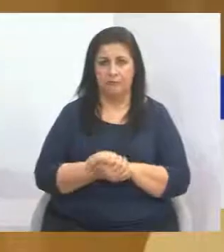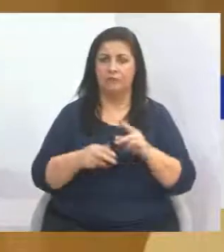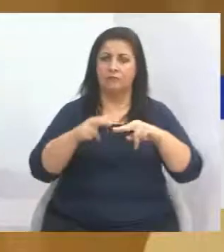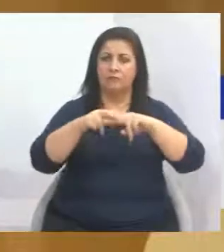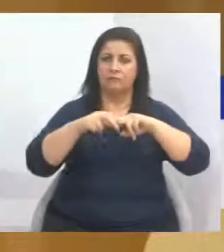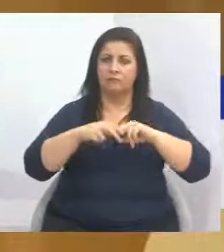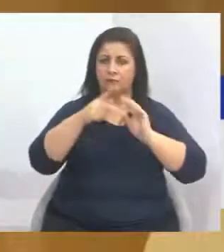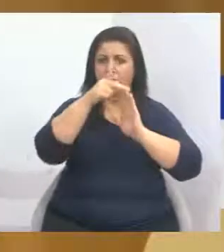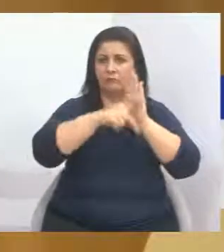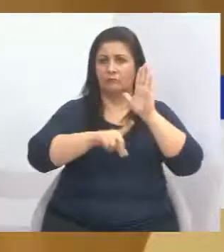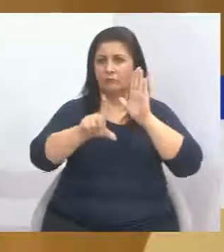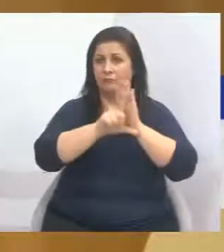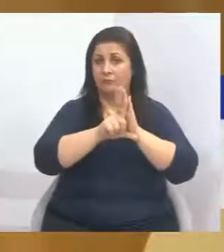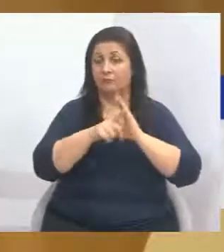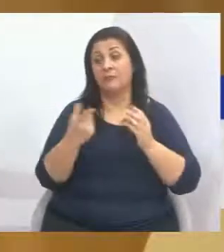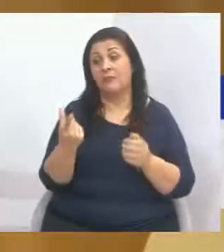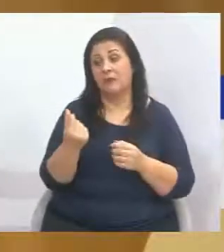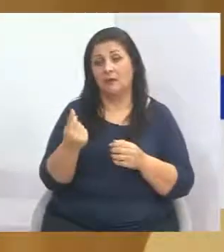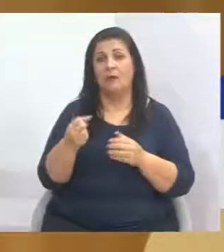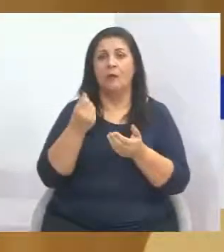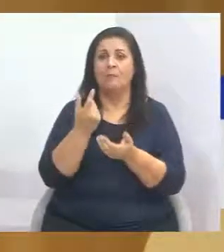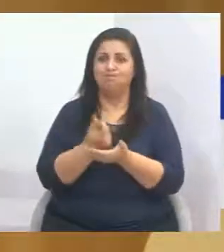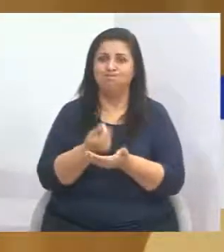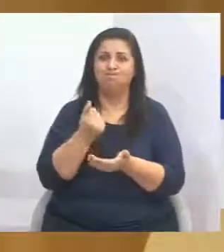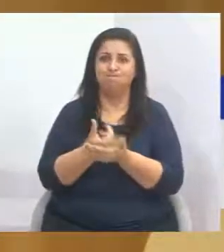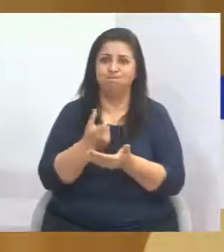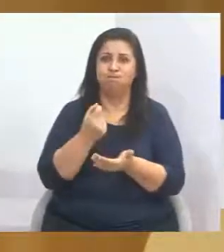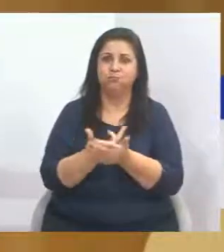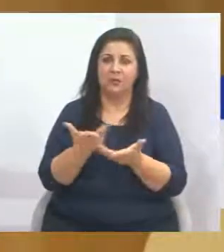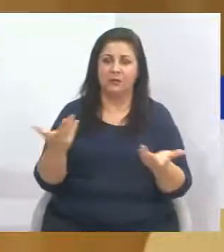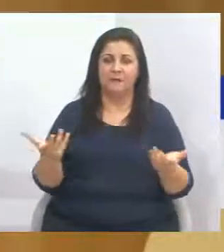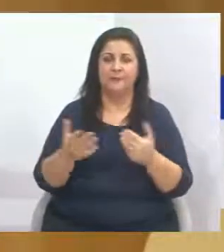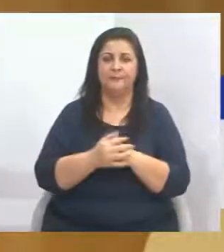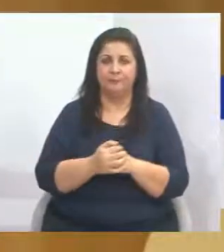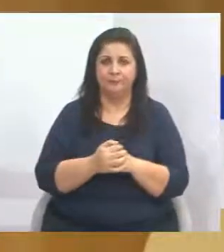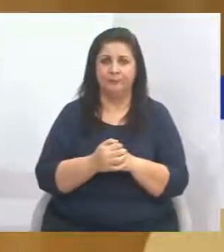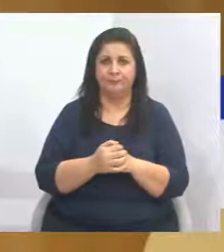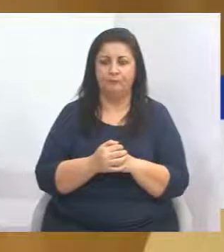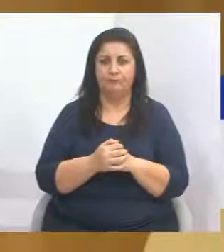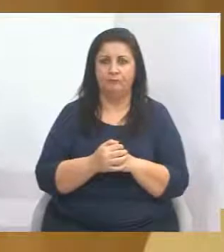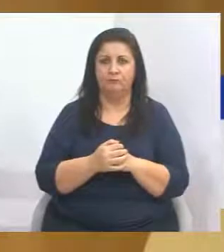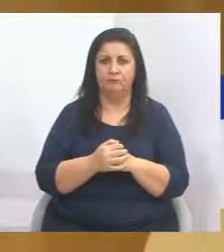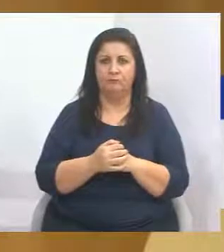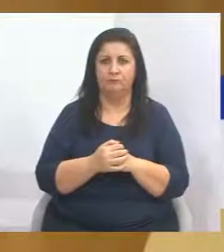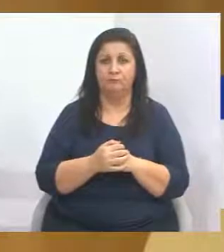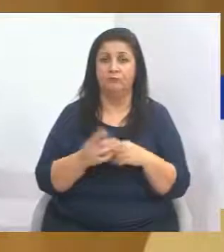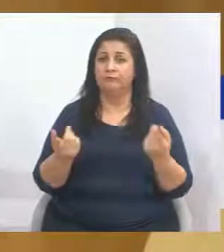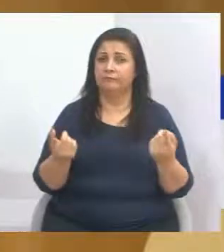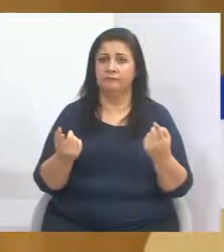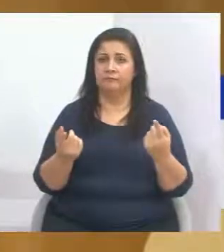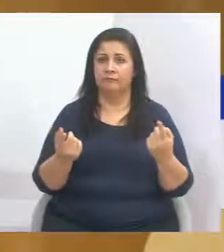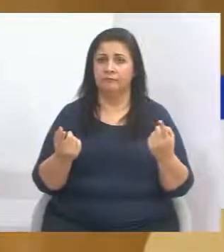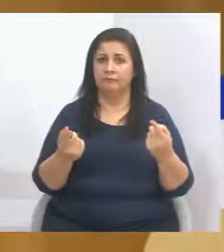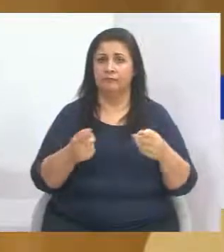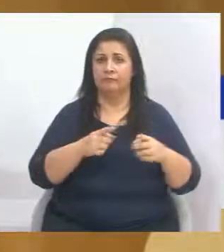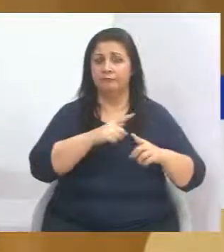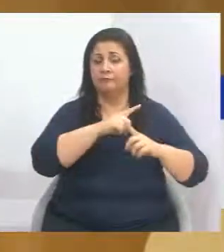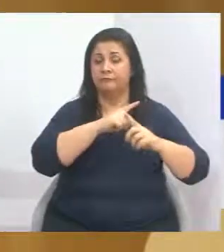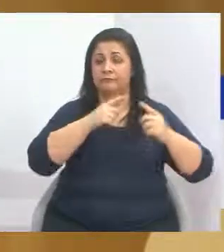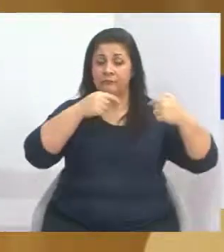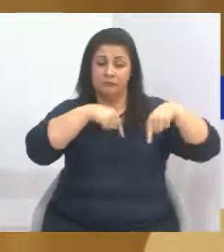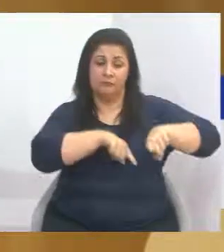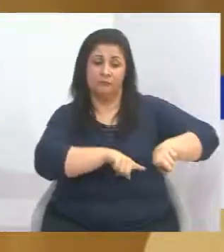o projeto de lei aumenta os custos da administração municipal com o serviço proposto, circunstância que viola a regra prevista no parágrafo